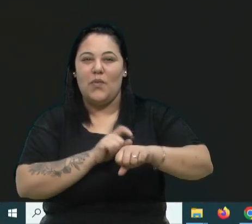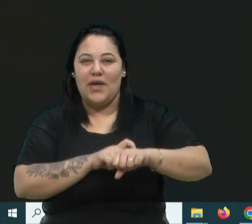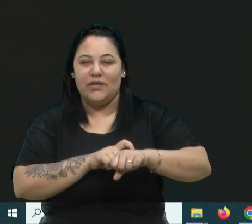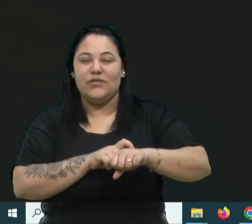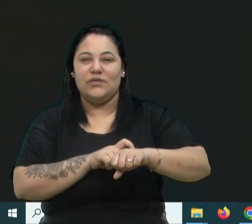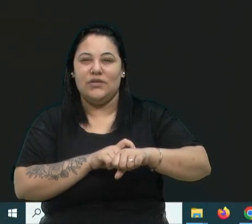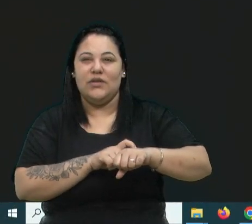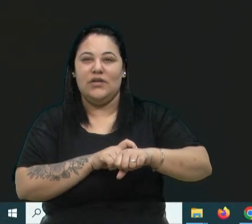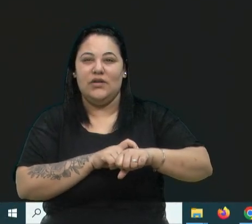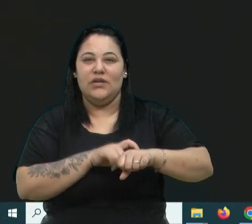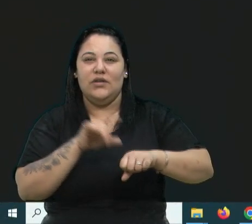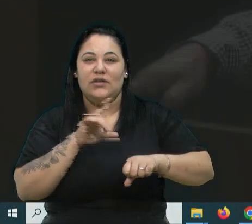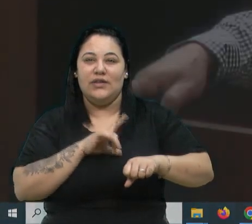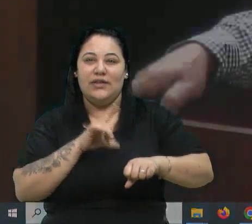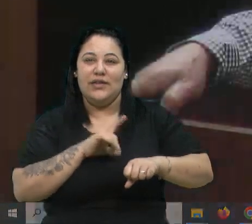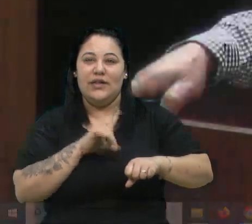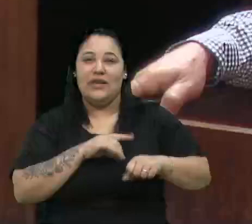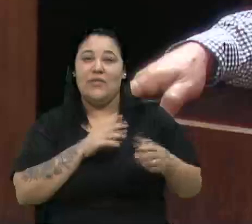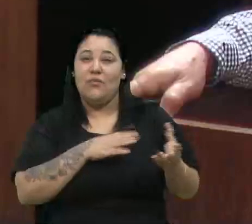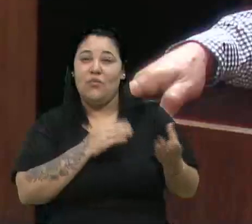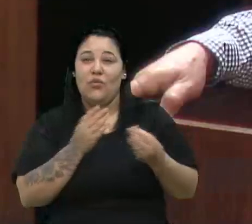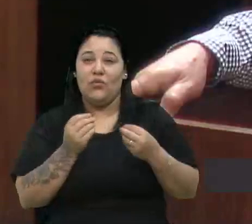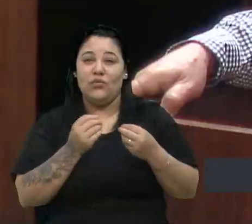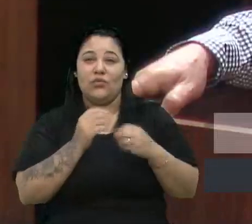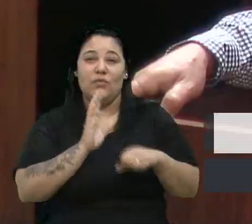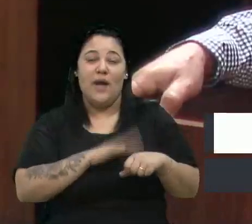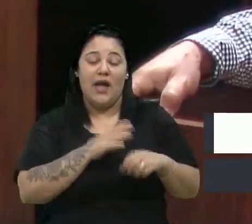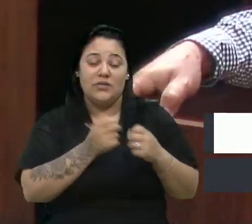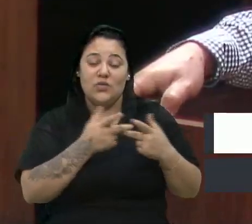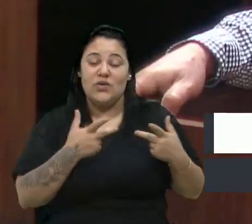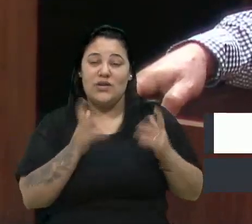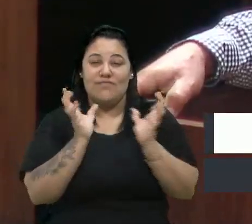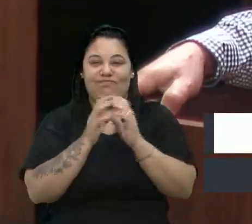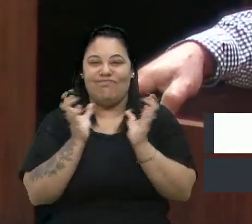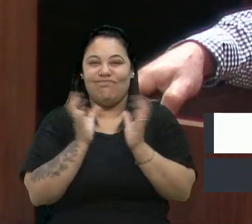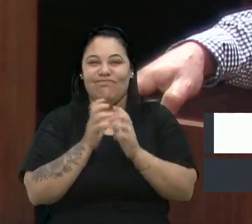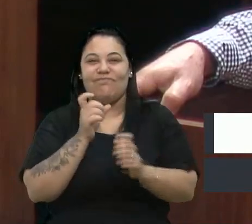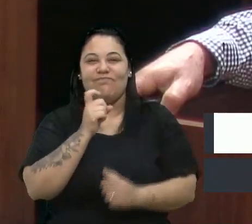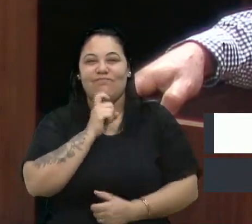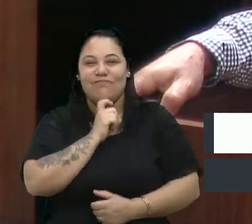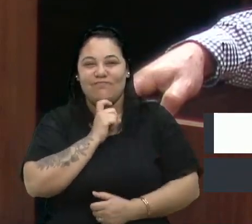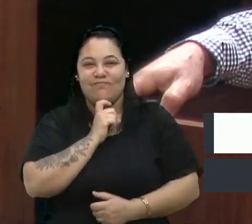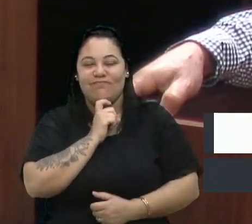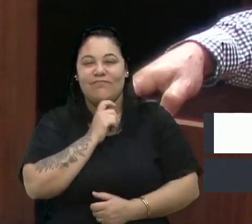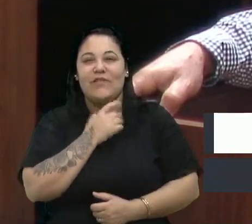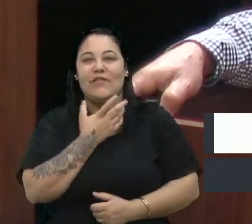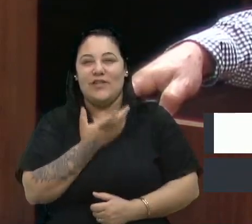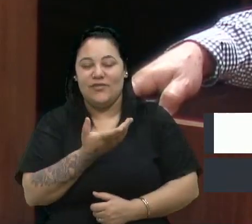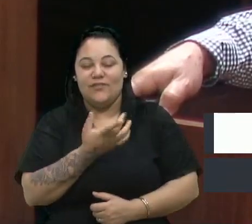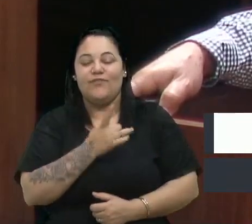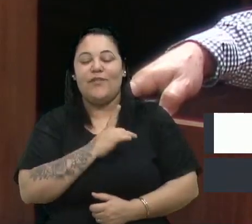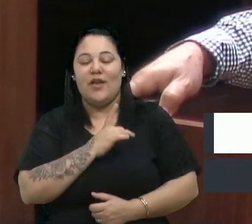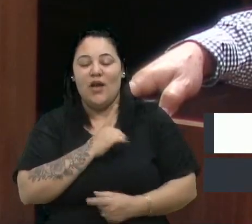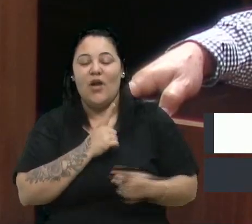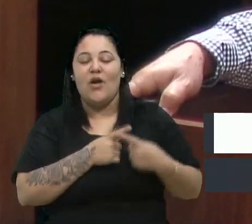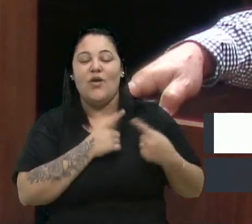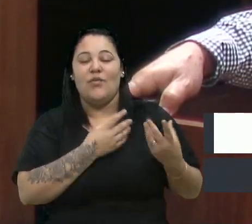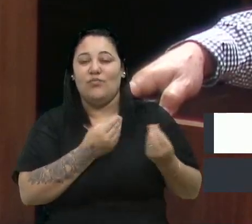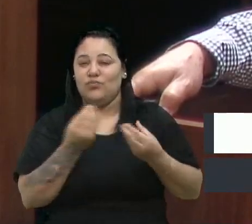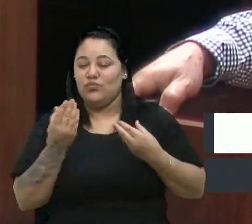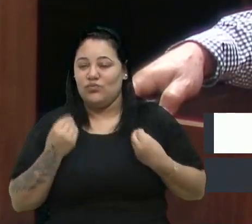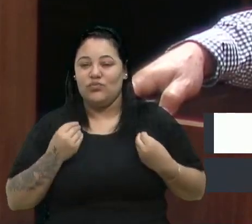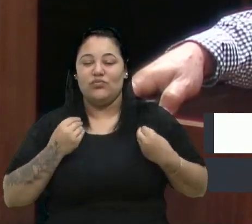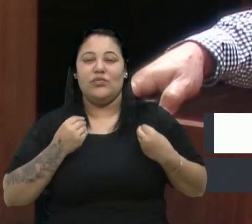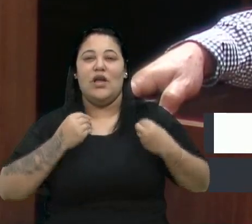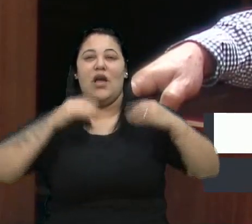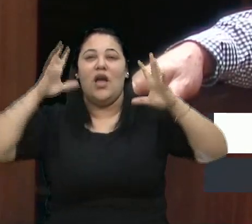mais verde teria na feira. E eu falei ali atrás que consequências de vários dias de chuvas,